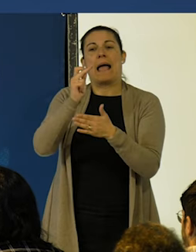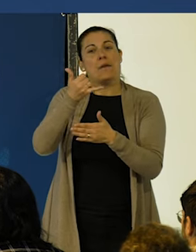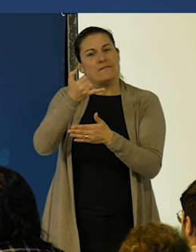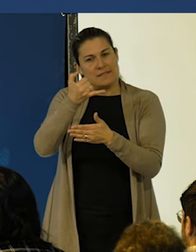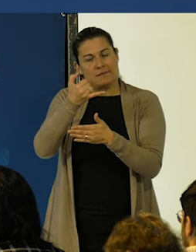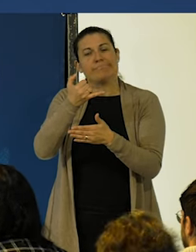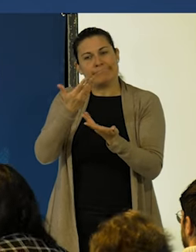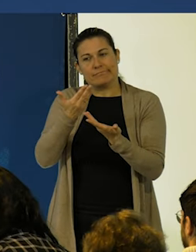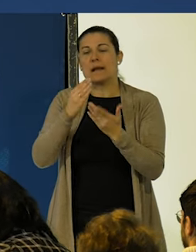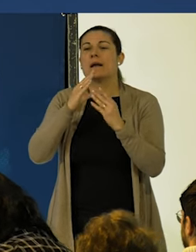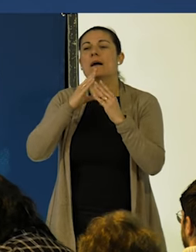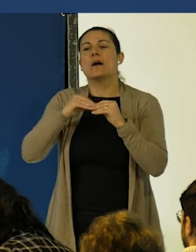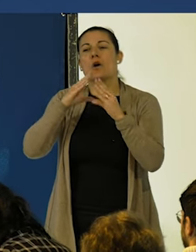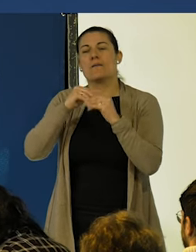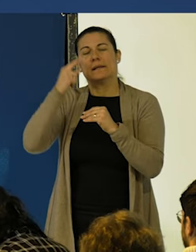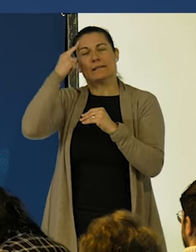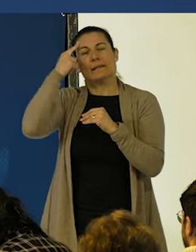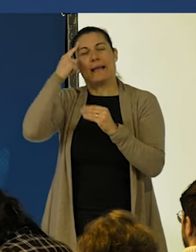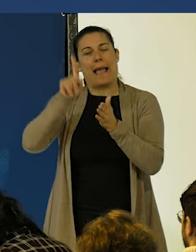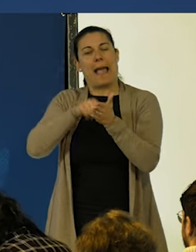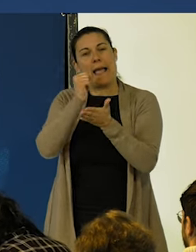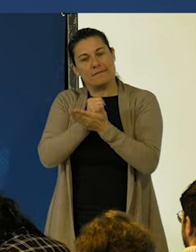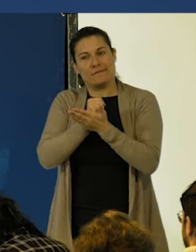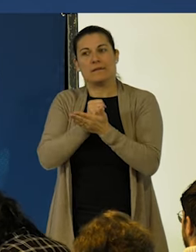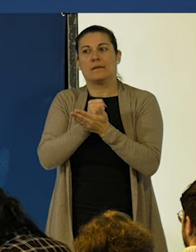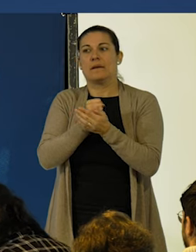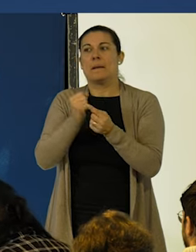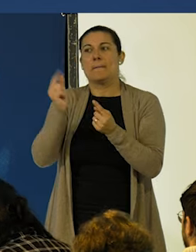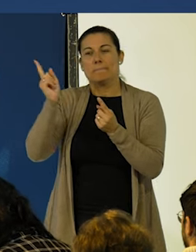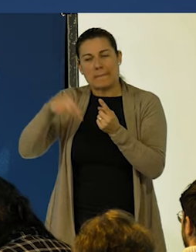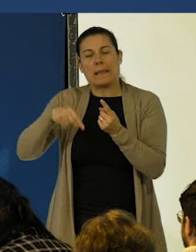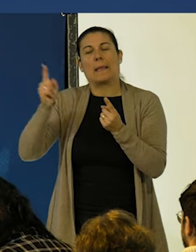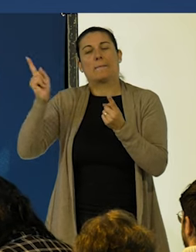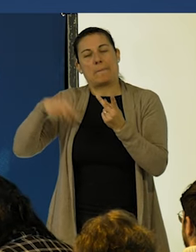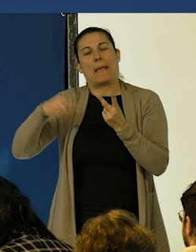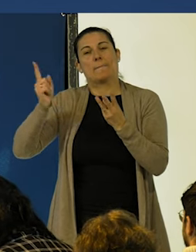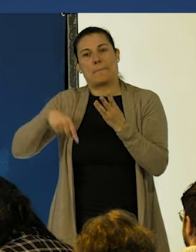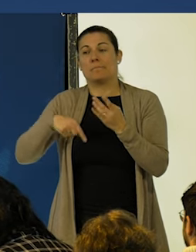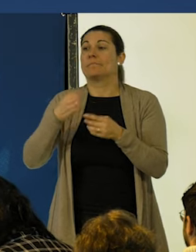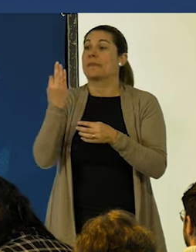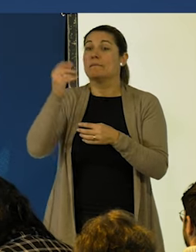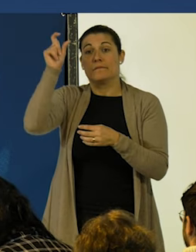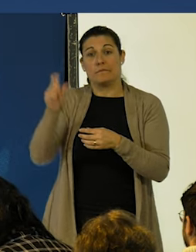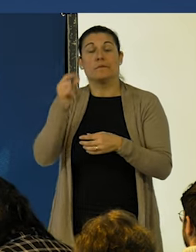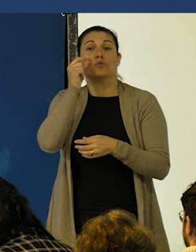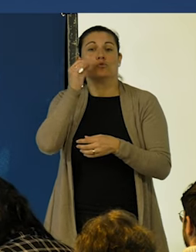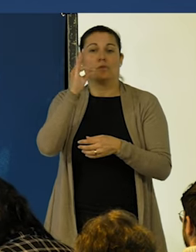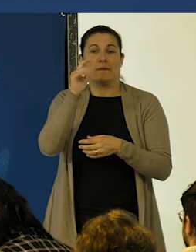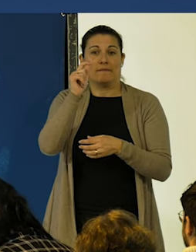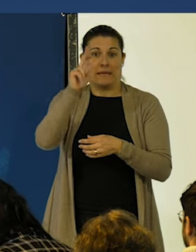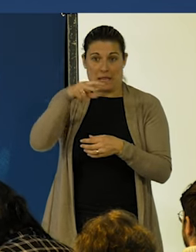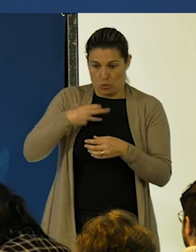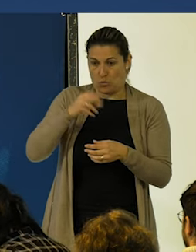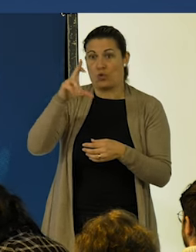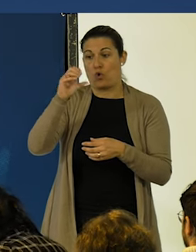uma conversa que volta sempre, uma e outra vez. Foi o Fernando Rosas, um dos nossos